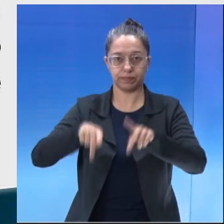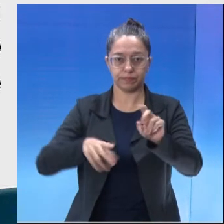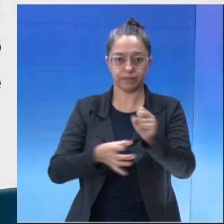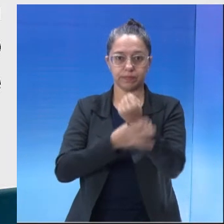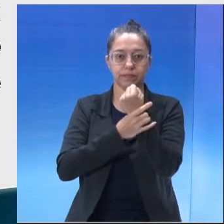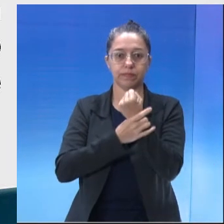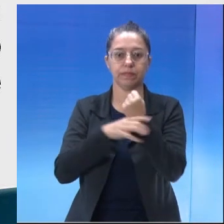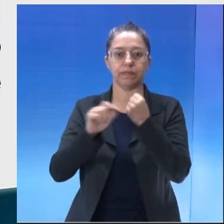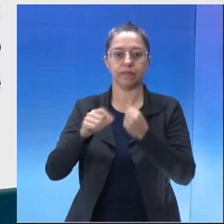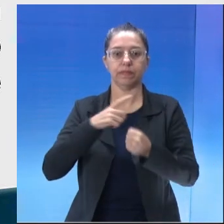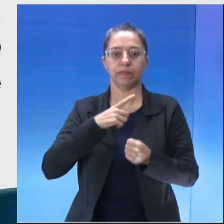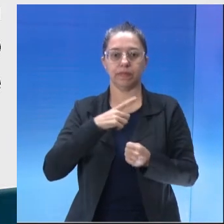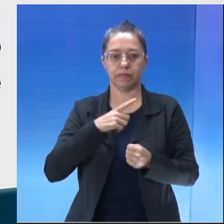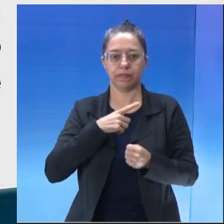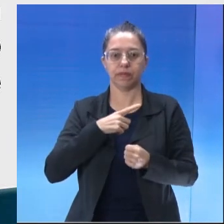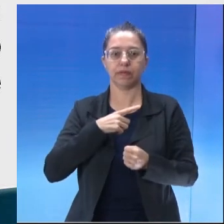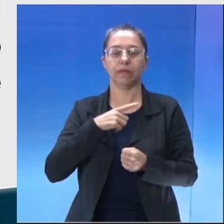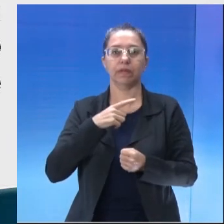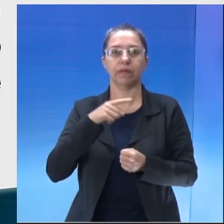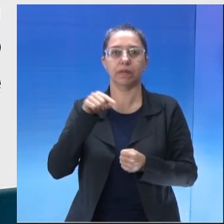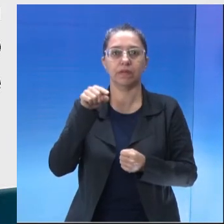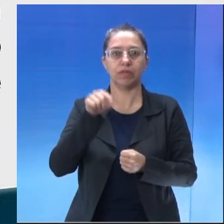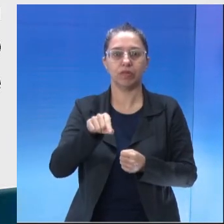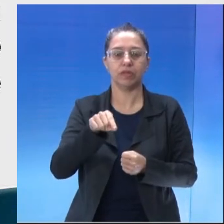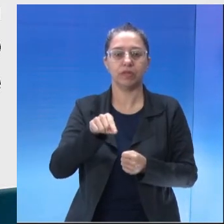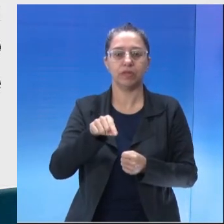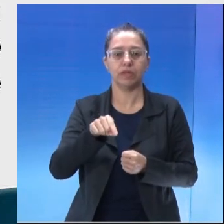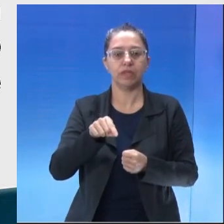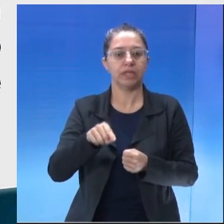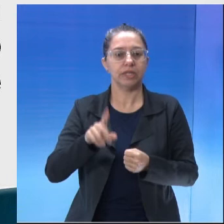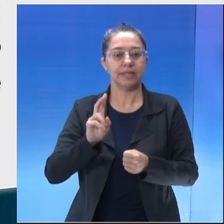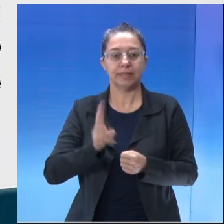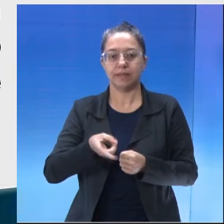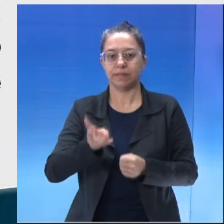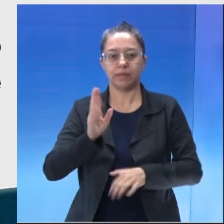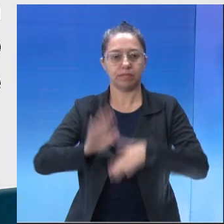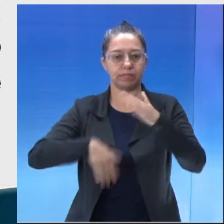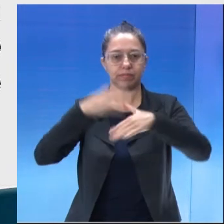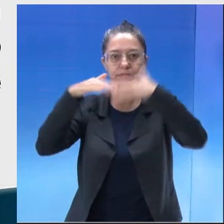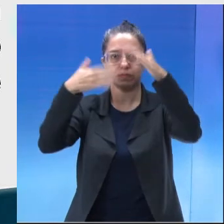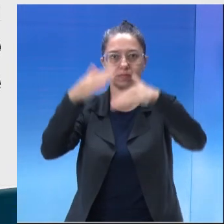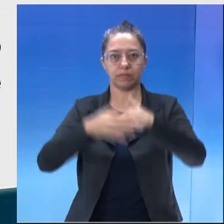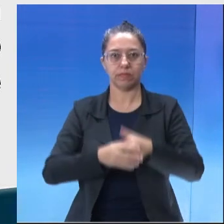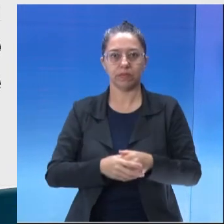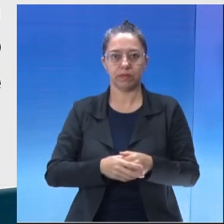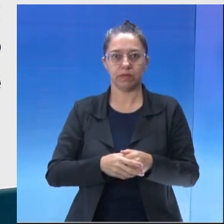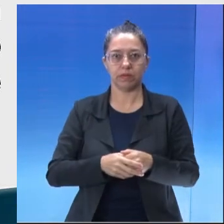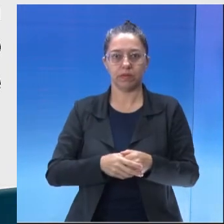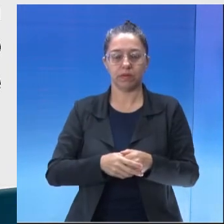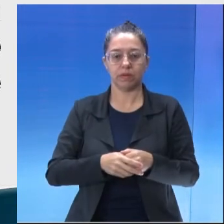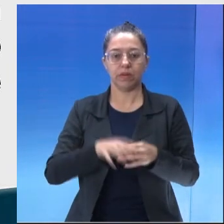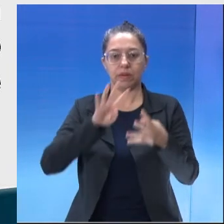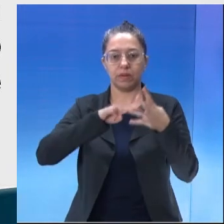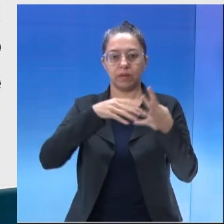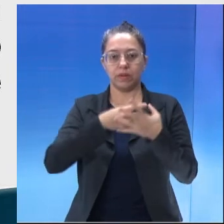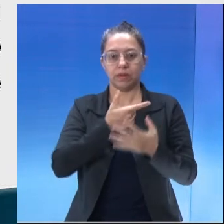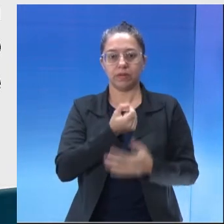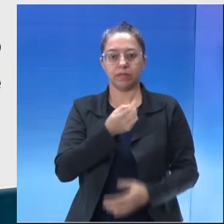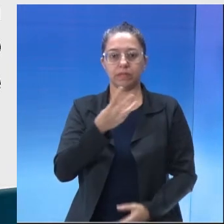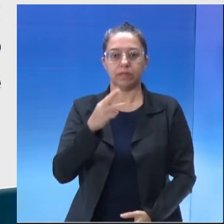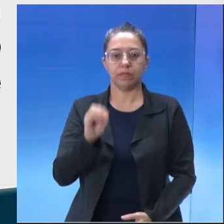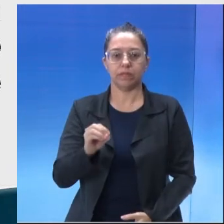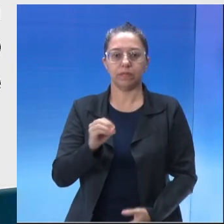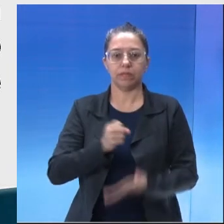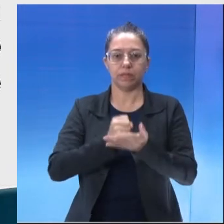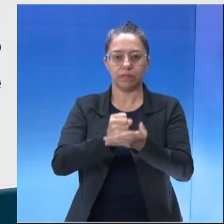geram violações aos direitos em uma escala sem precedentes. A Agenda 2030 para o Desenvolvimento